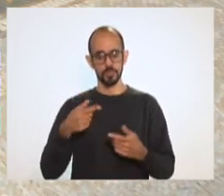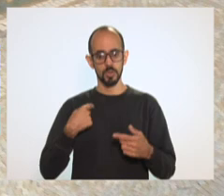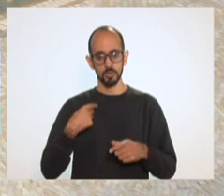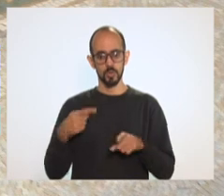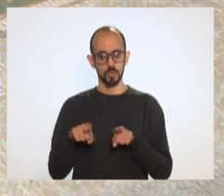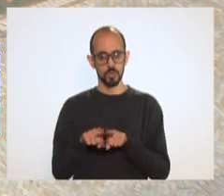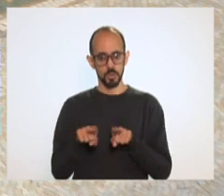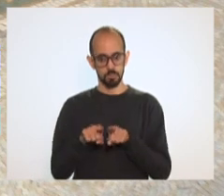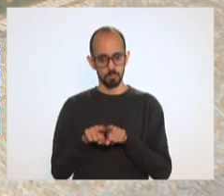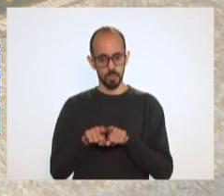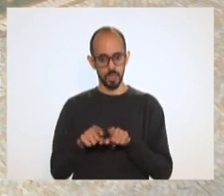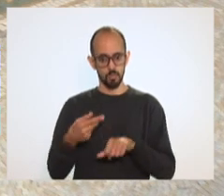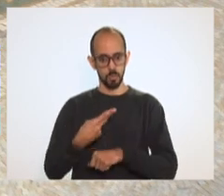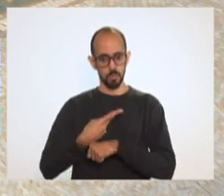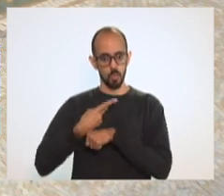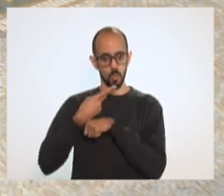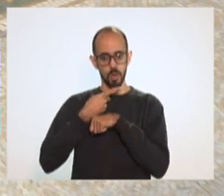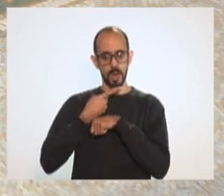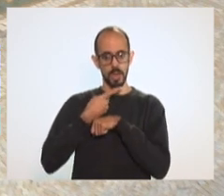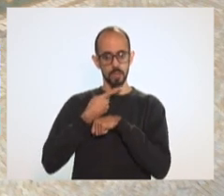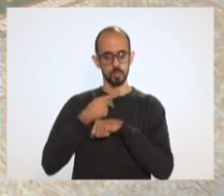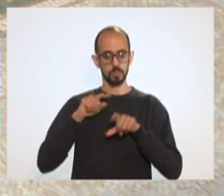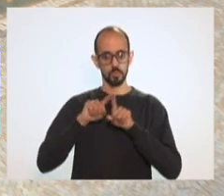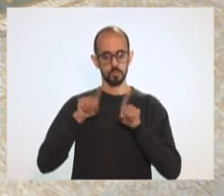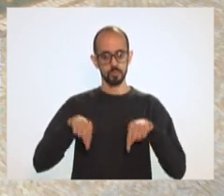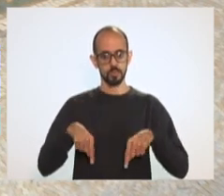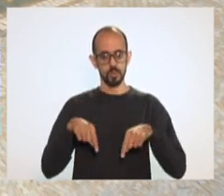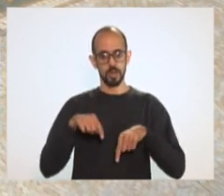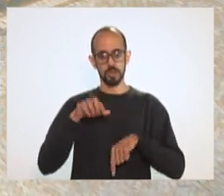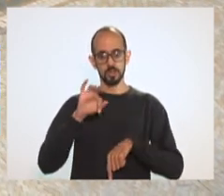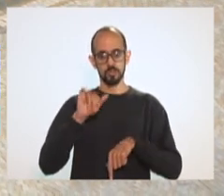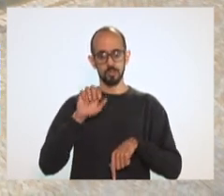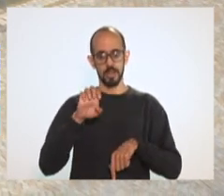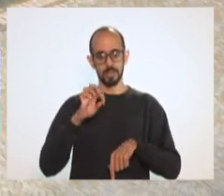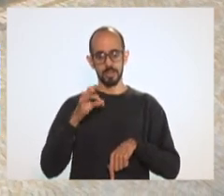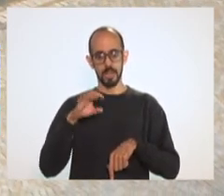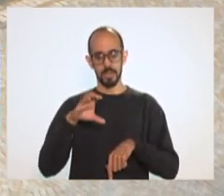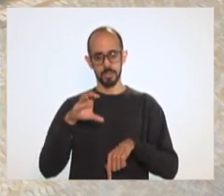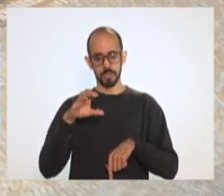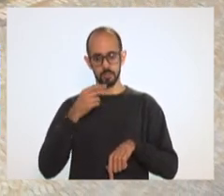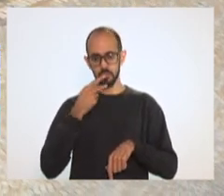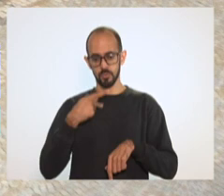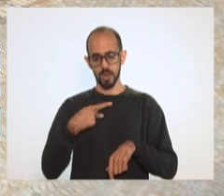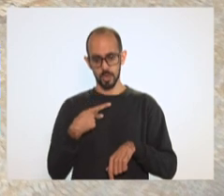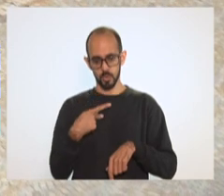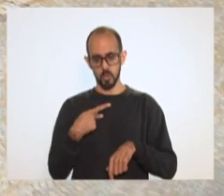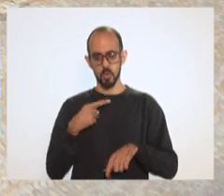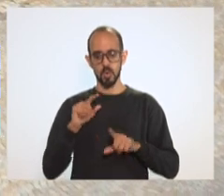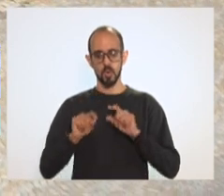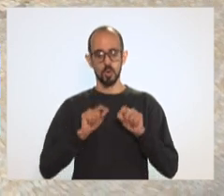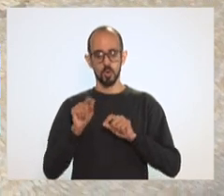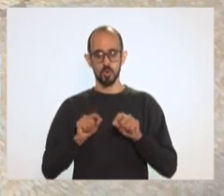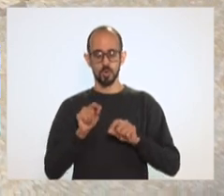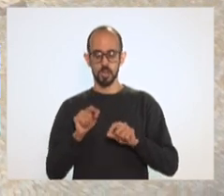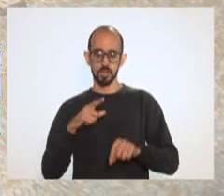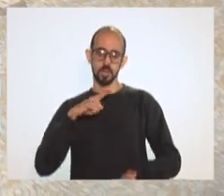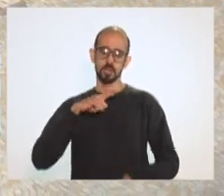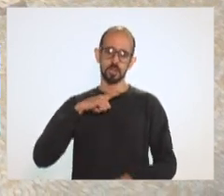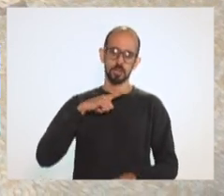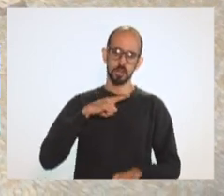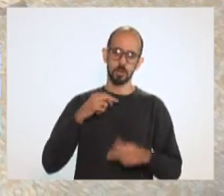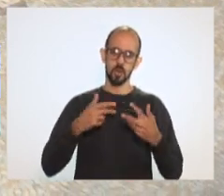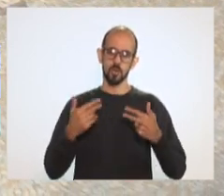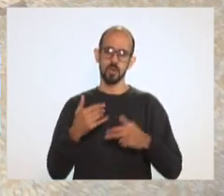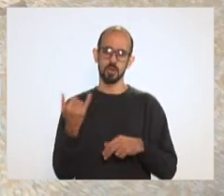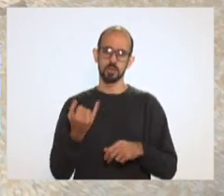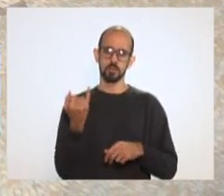por um grupo de servidores da FAETEC me dirijo também a deputada Marta Rocha para dizer o seguinte há uma questão importante que eles vêm debatendo